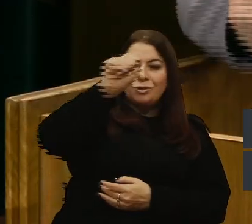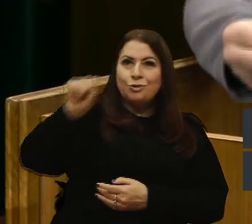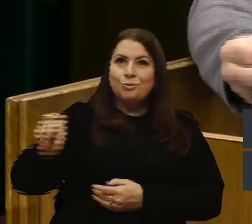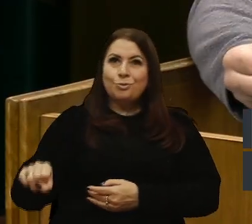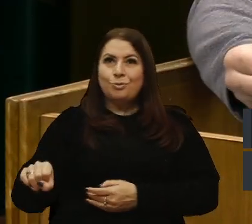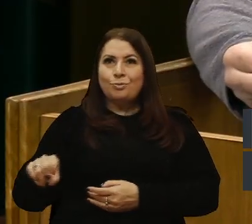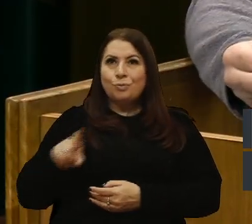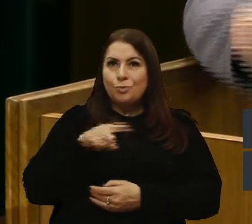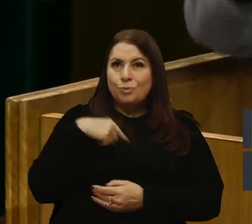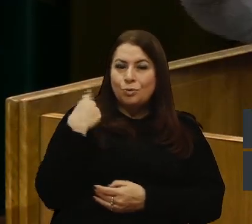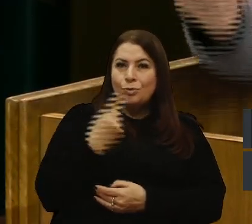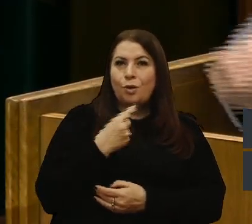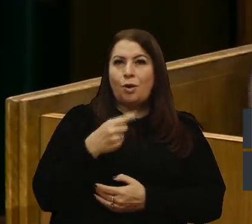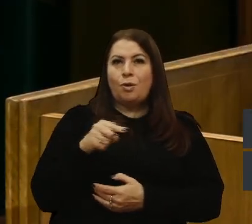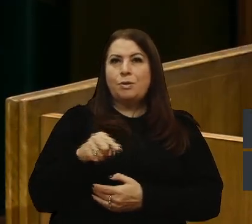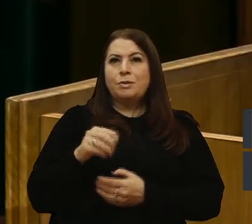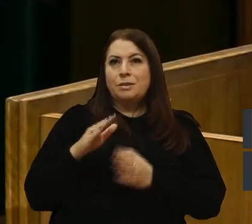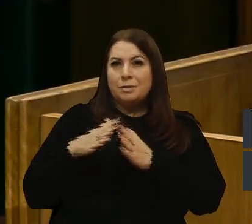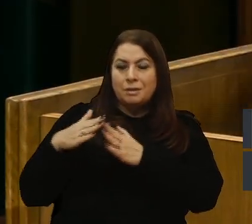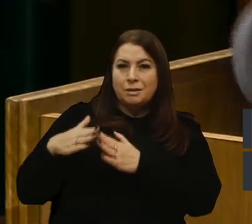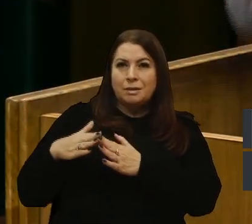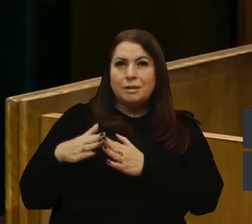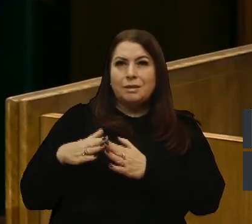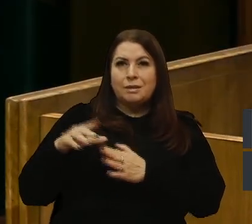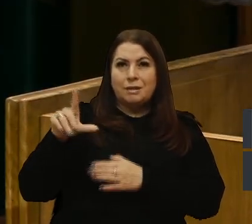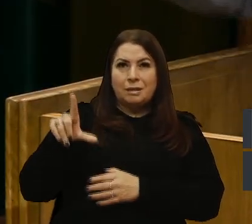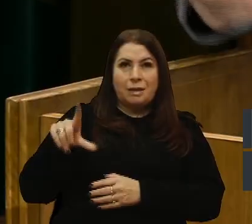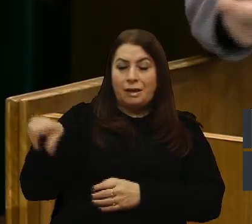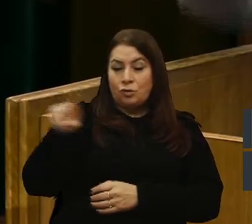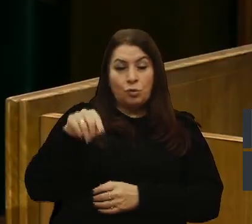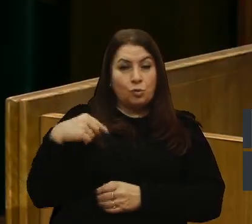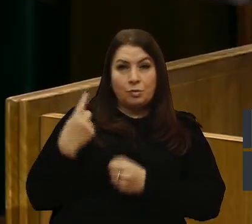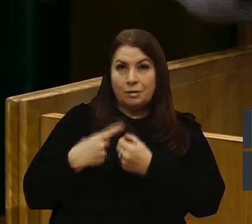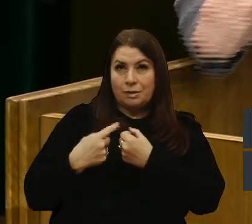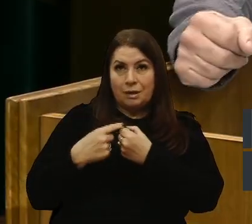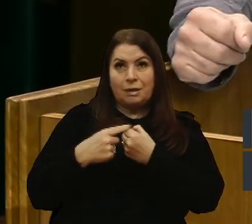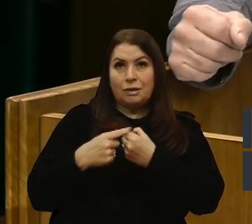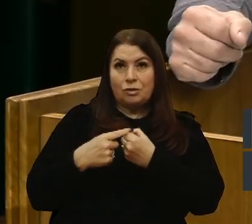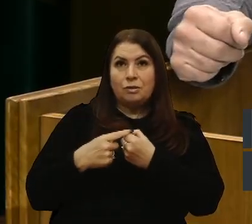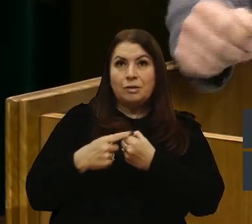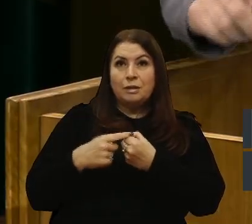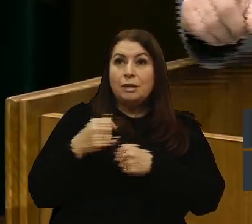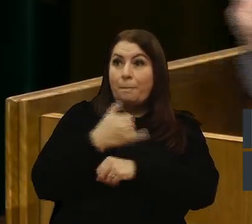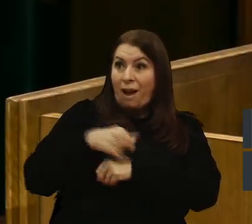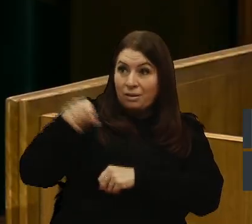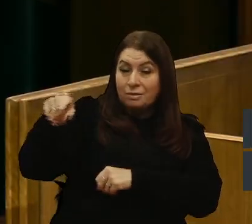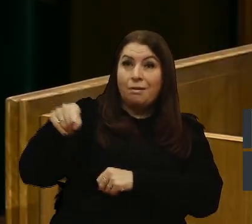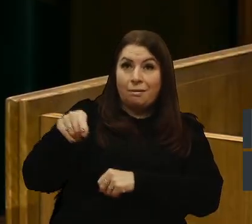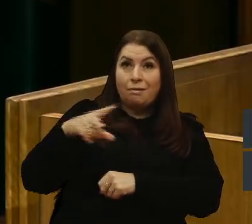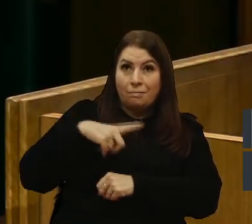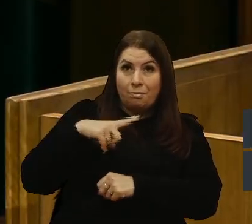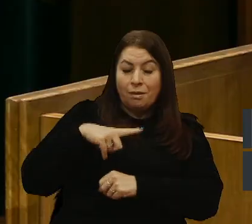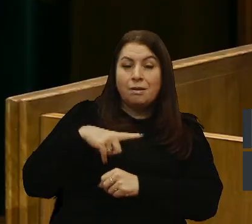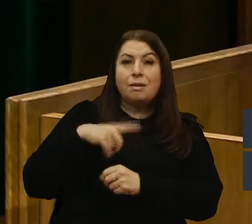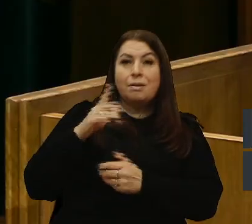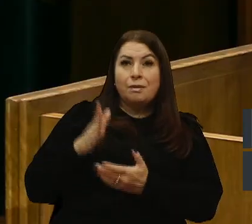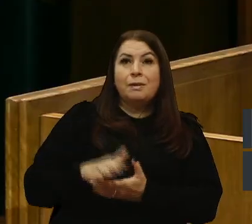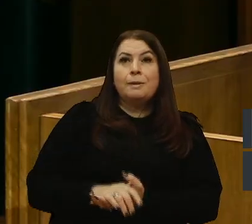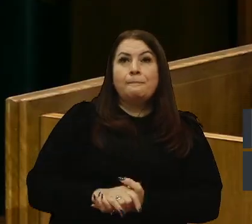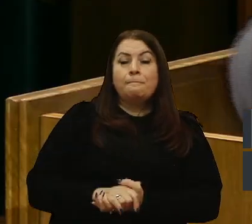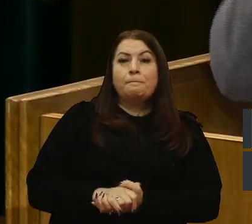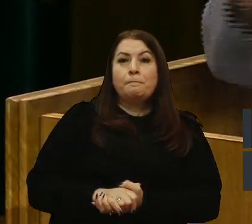Nós moradores da Zona Leste e toda a cidade como um todo que passa por lá, nós temos inclusive, caros